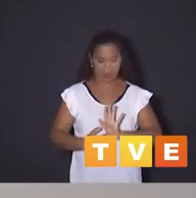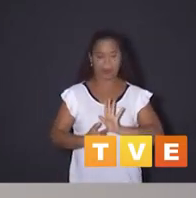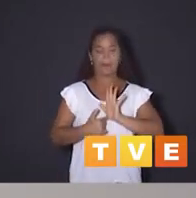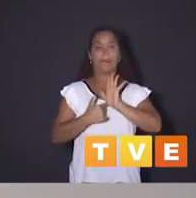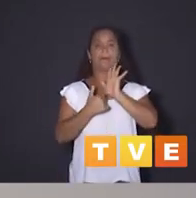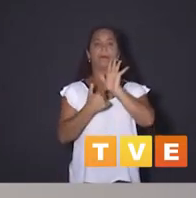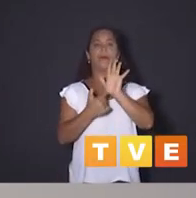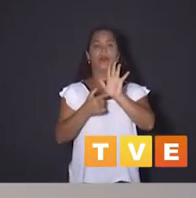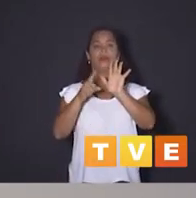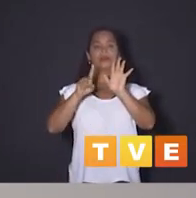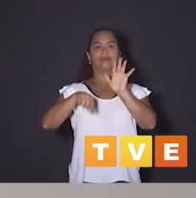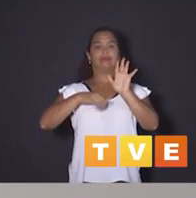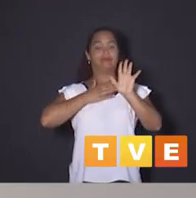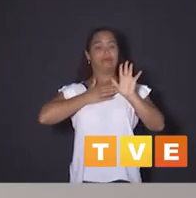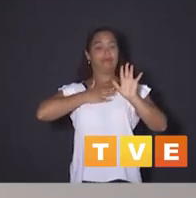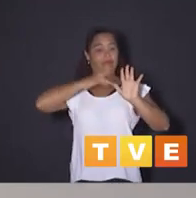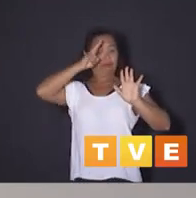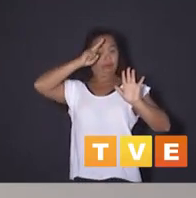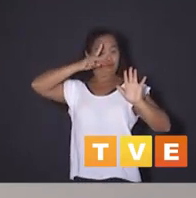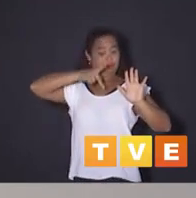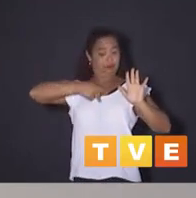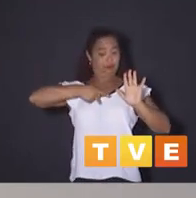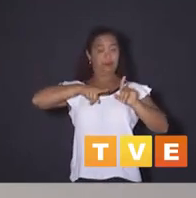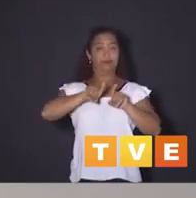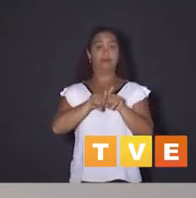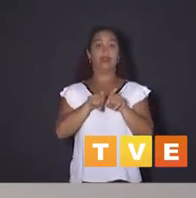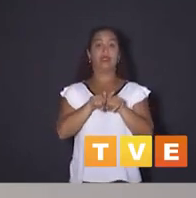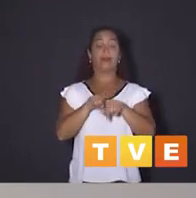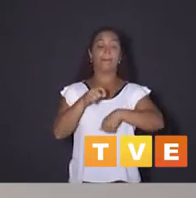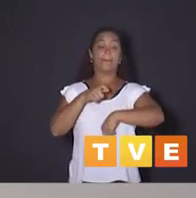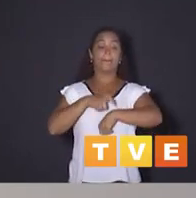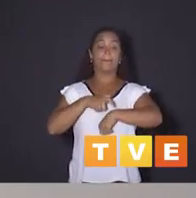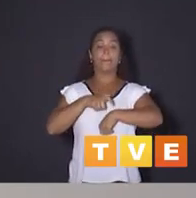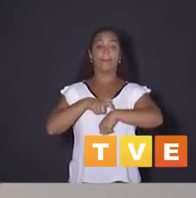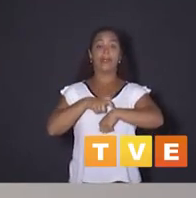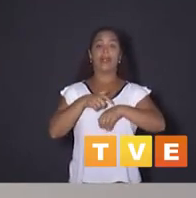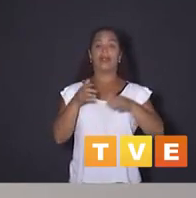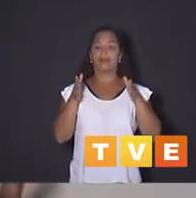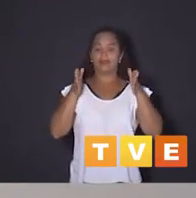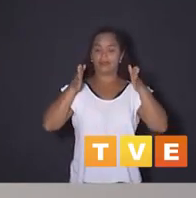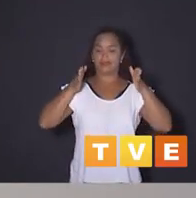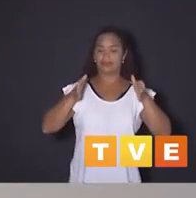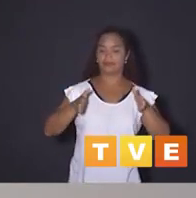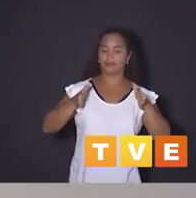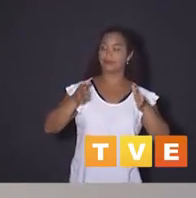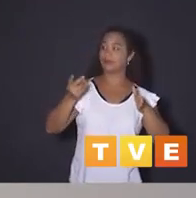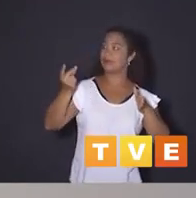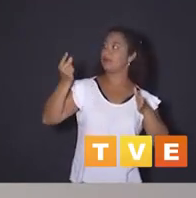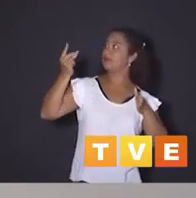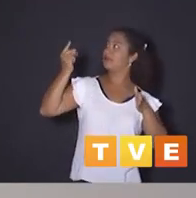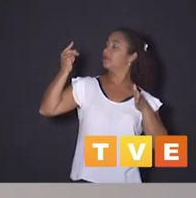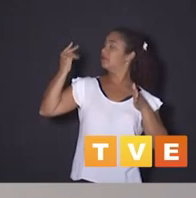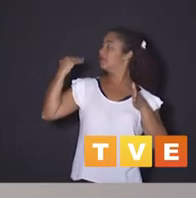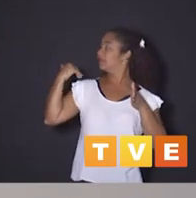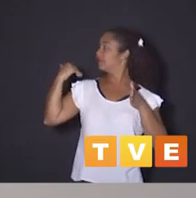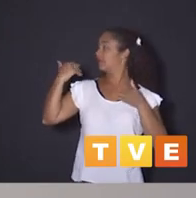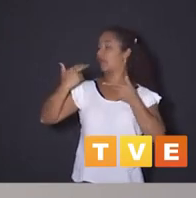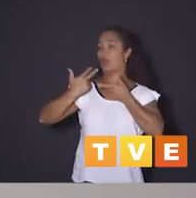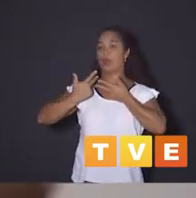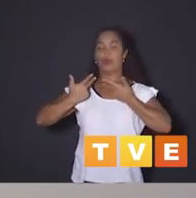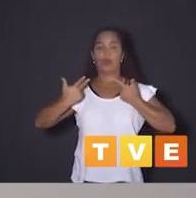não só individual mas também da mentalidade de um tempo né que outrora elementos que significavam